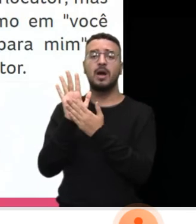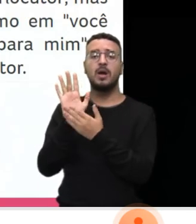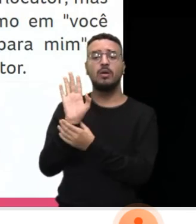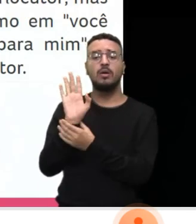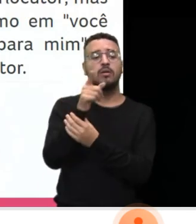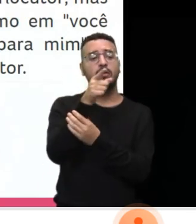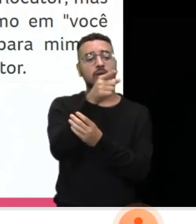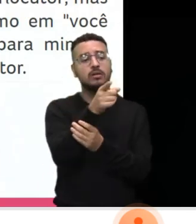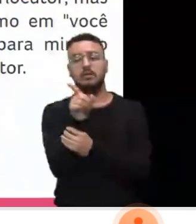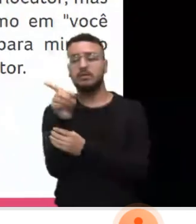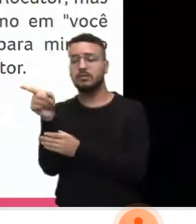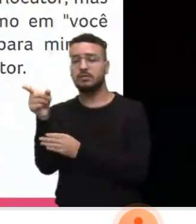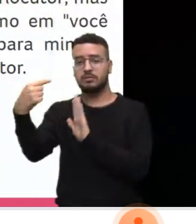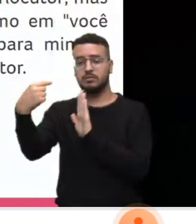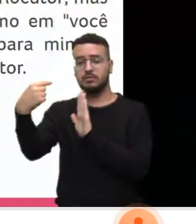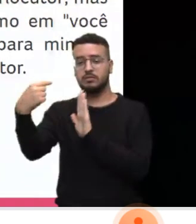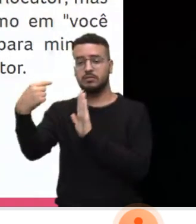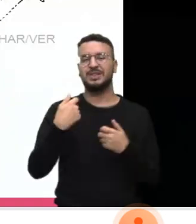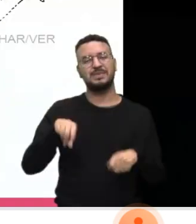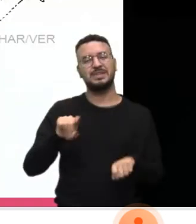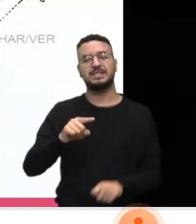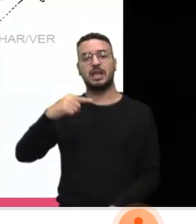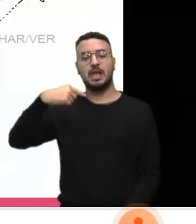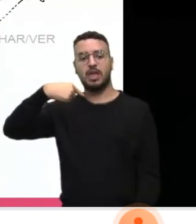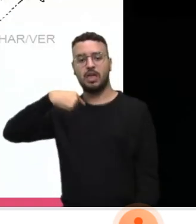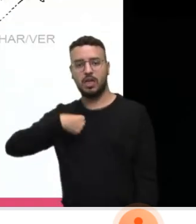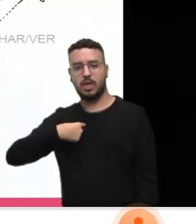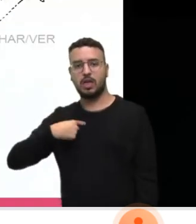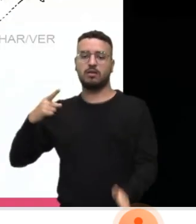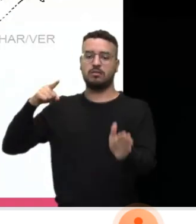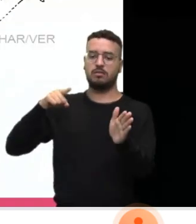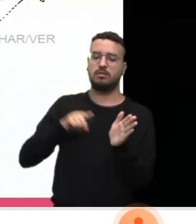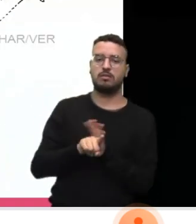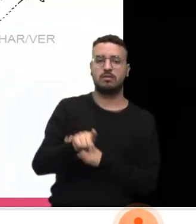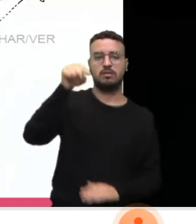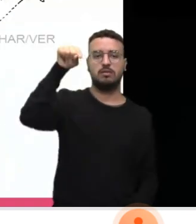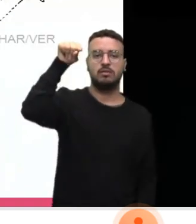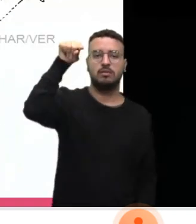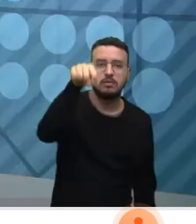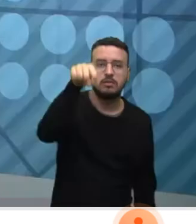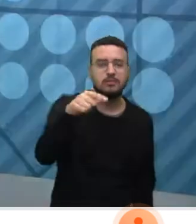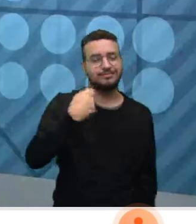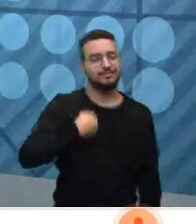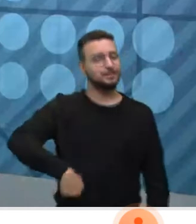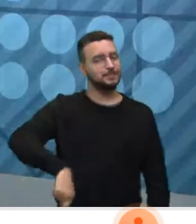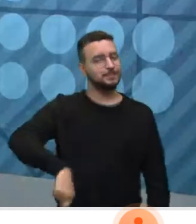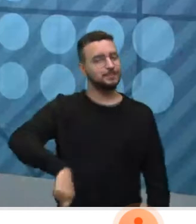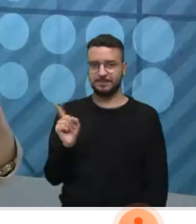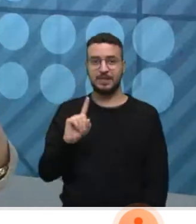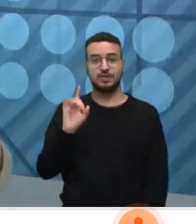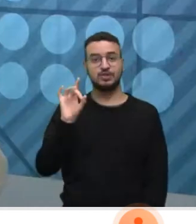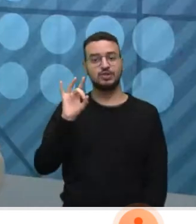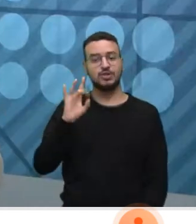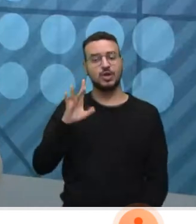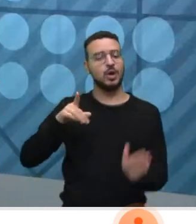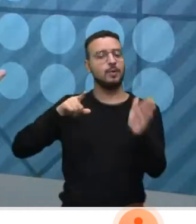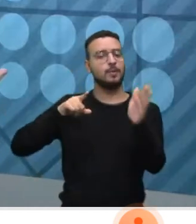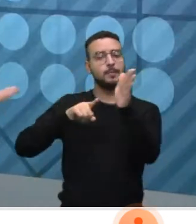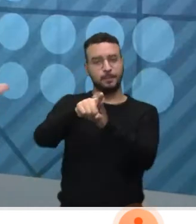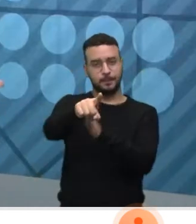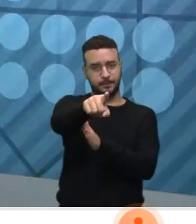utilizar o pronome. Então, nós temos vários sinais que eles são direcionais.